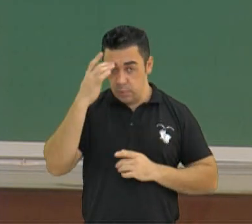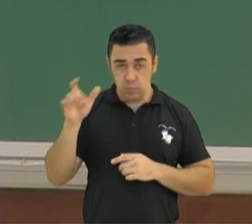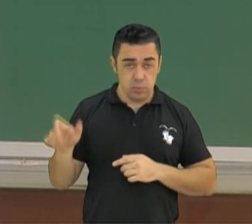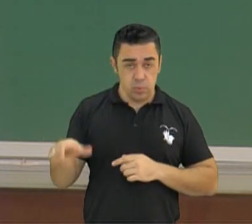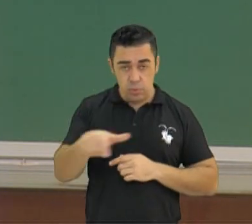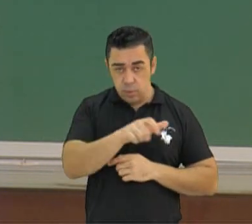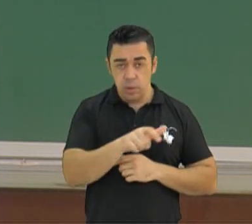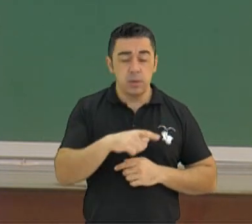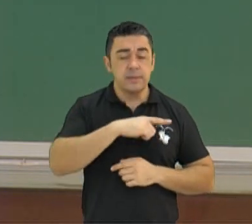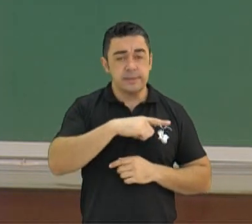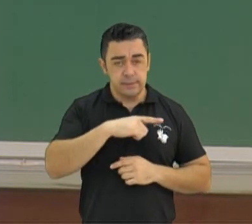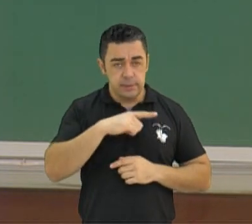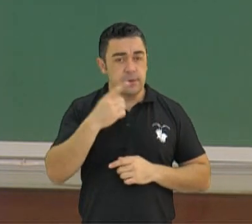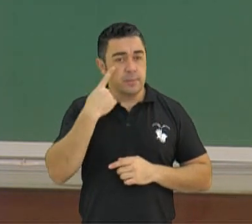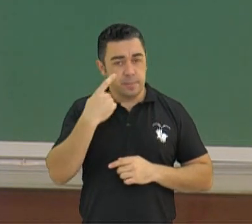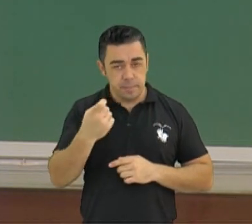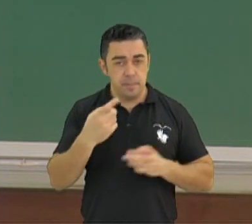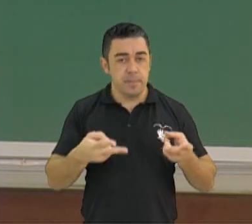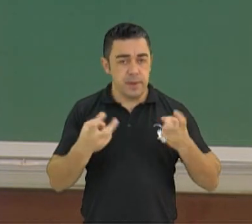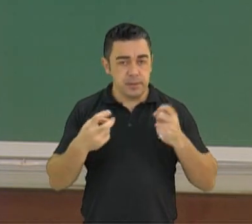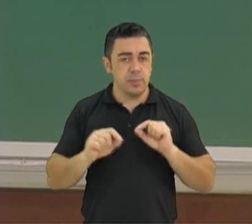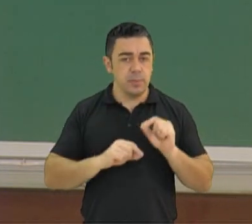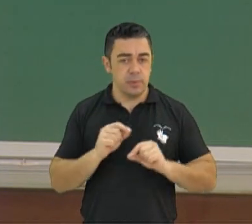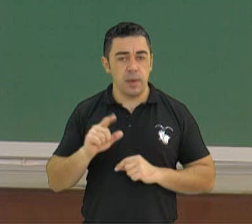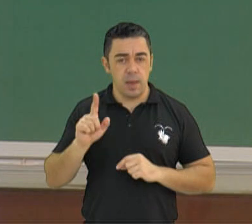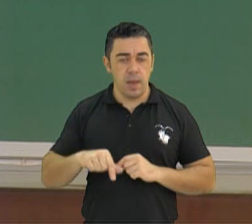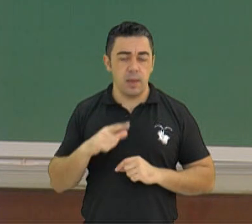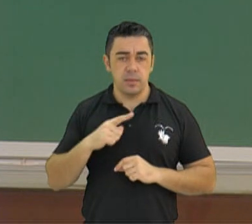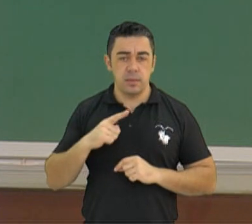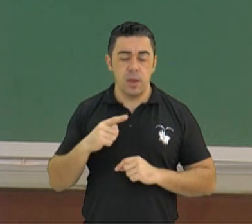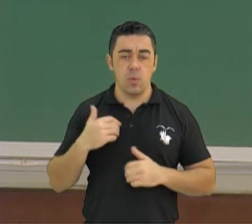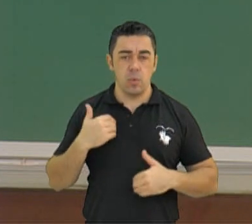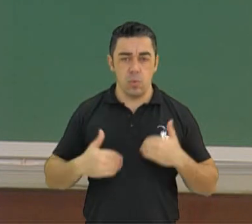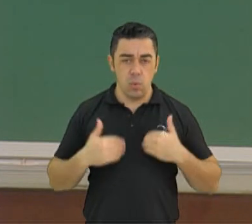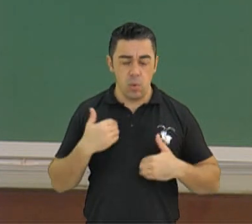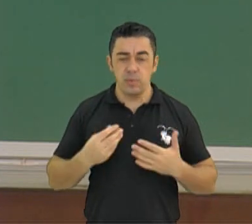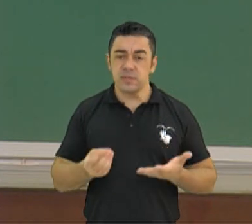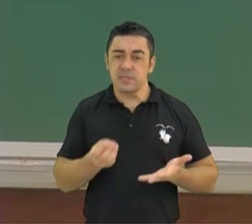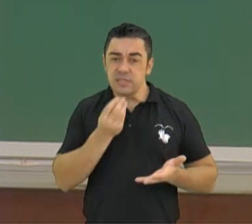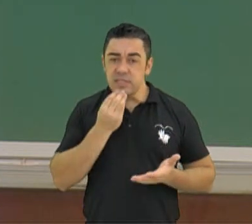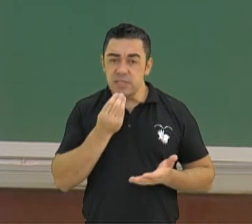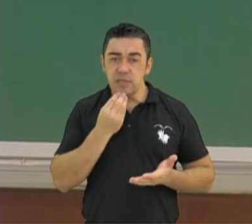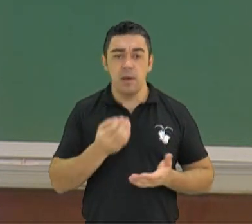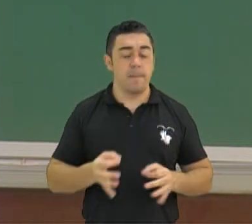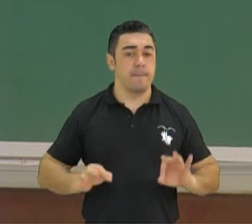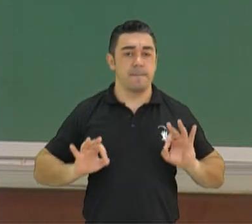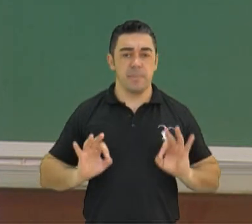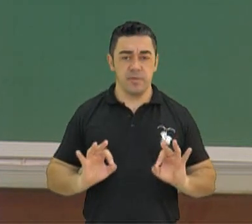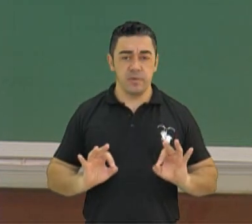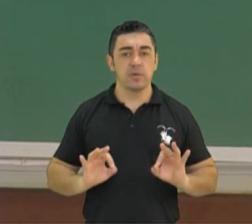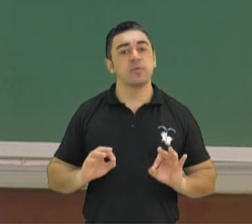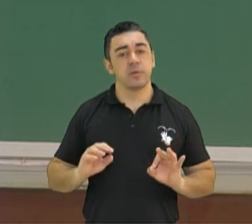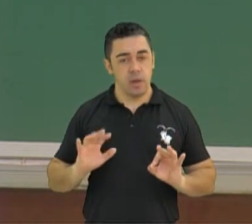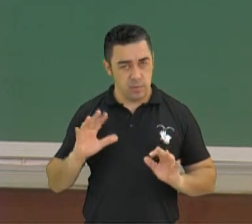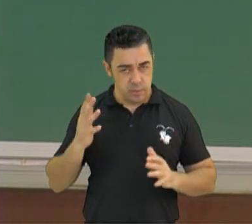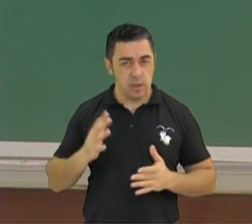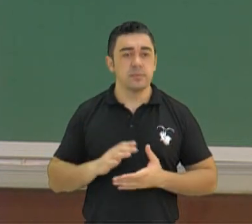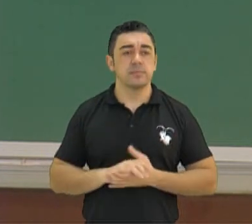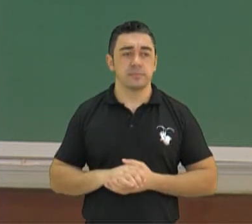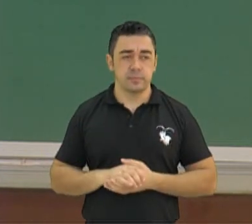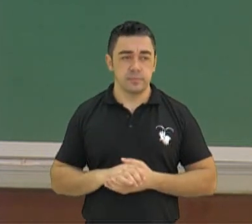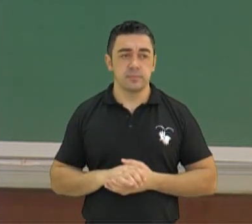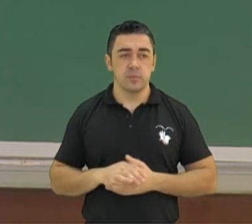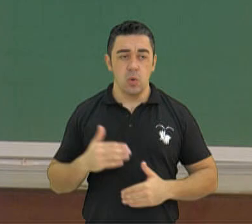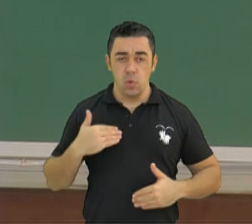estão inseridas, observa-se que essas intervenções do corpo para tentar alcançar aquele ideal acontecem.